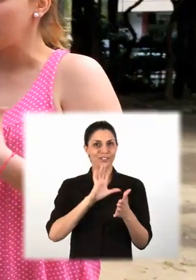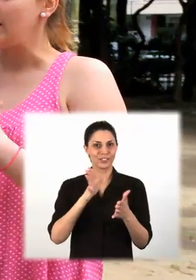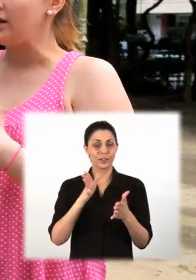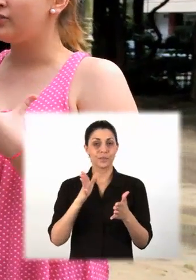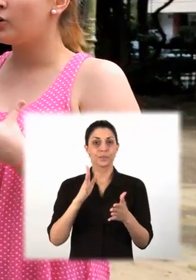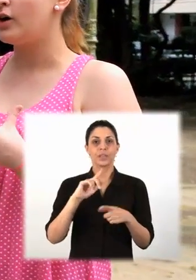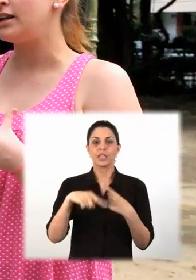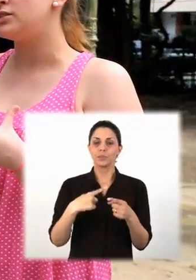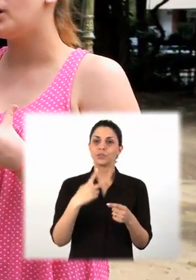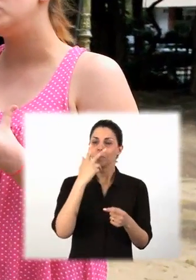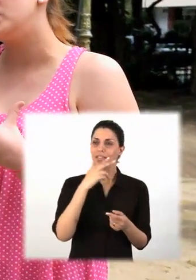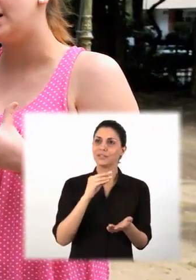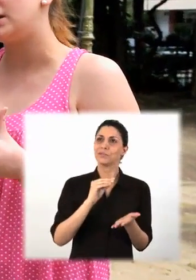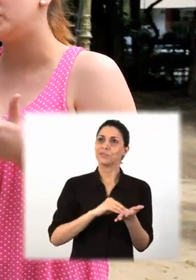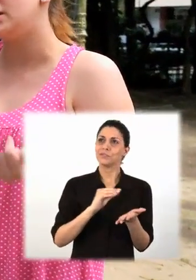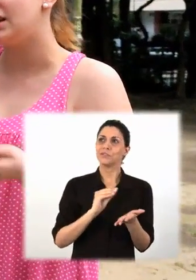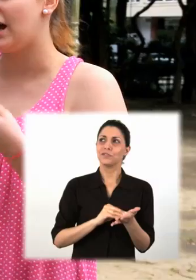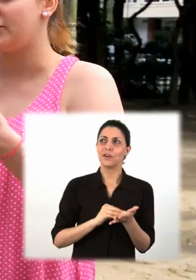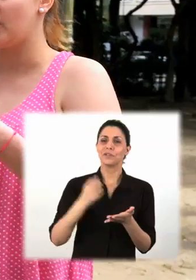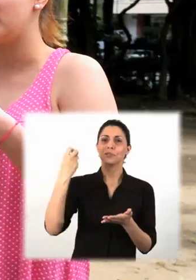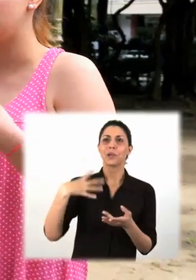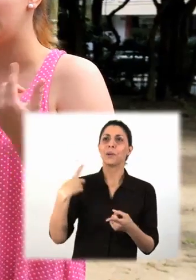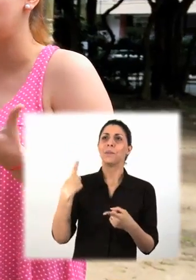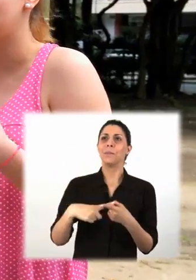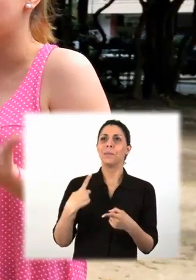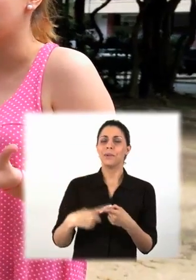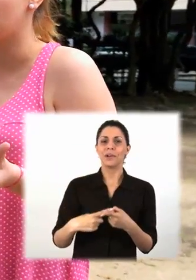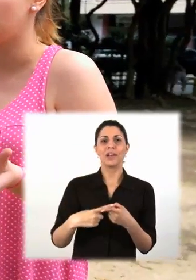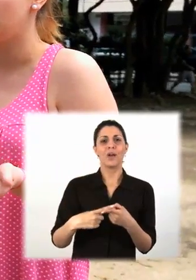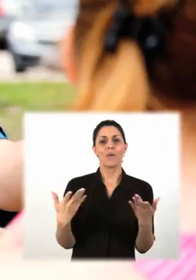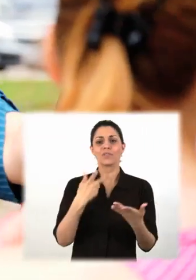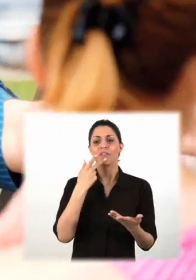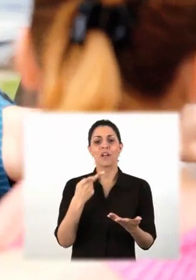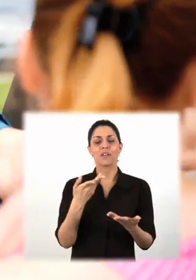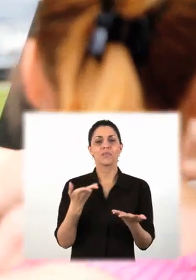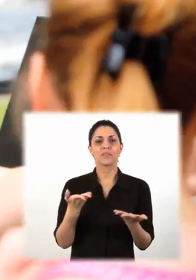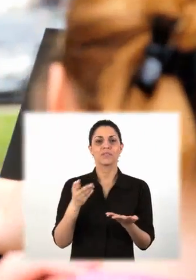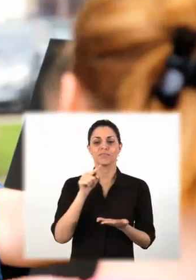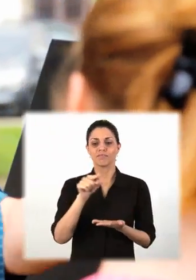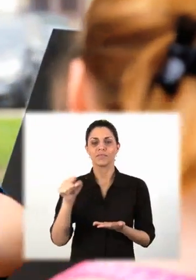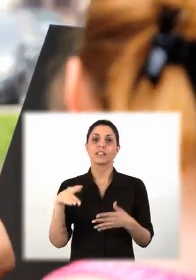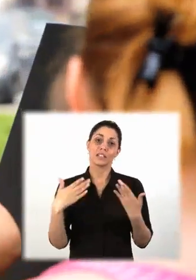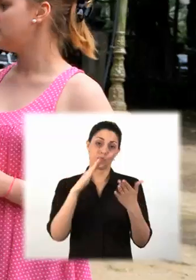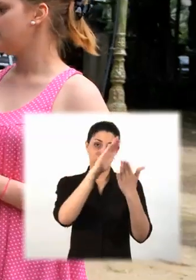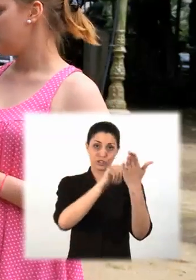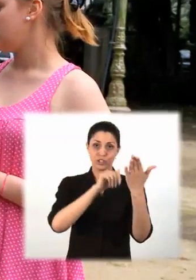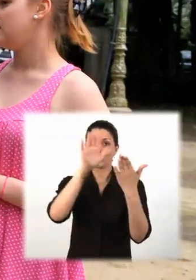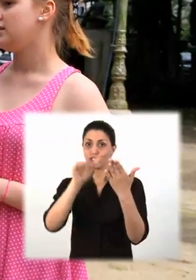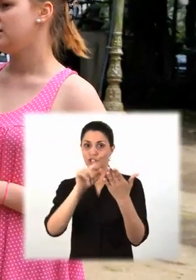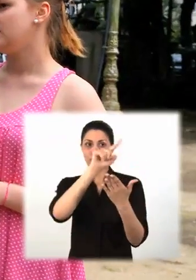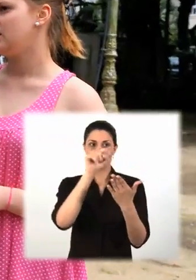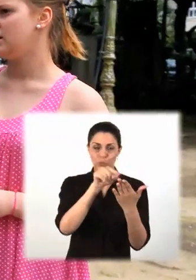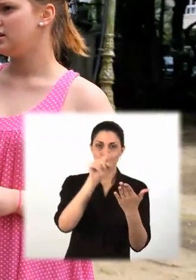questionou e ficou querendo dar uma continuidade. Por que será? Ficou questionando aquela situação. Então, nós tiraríamos esses dois